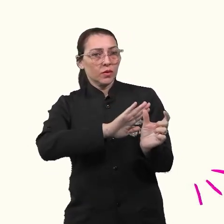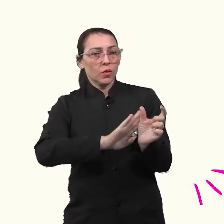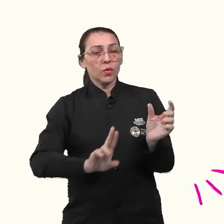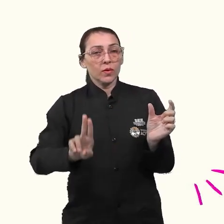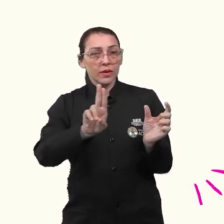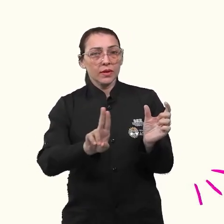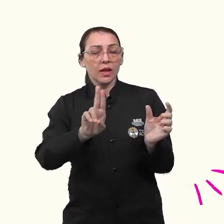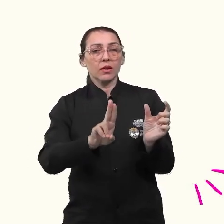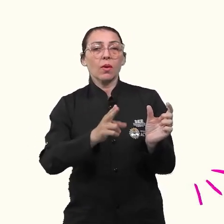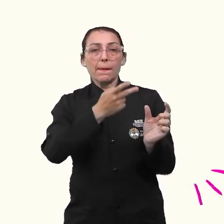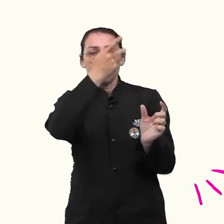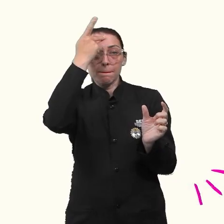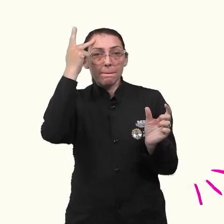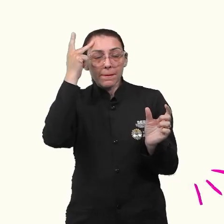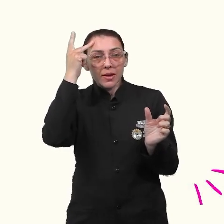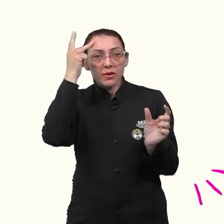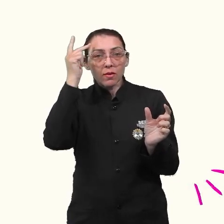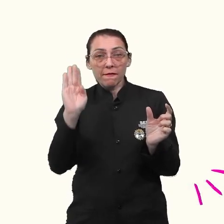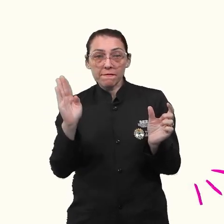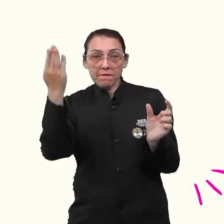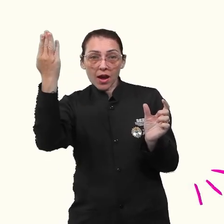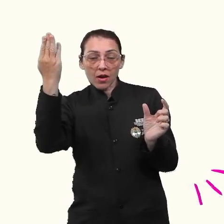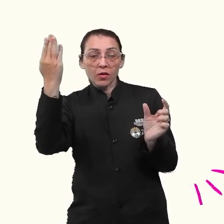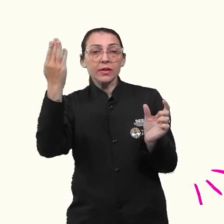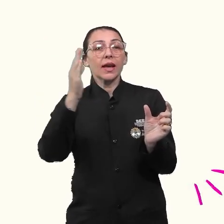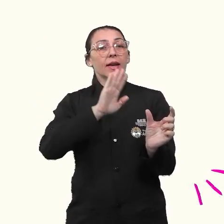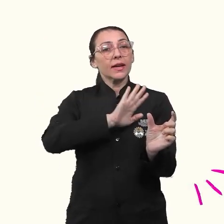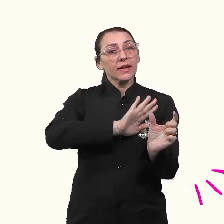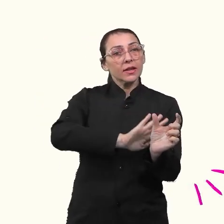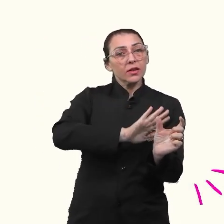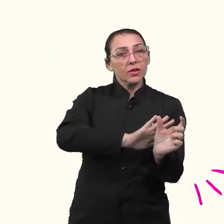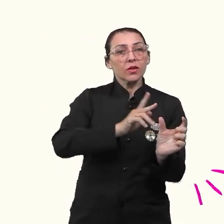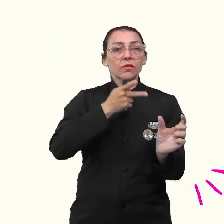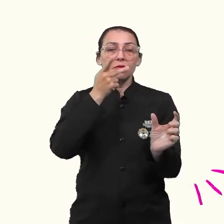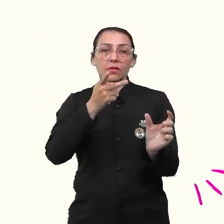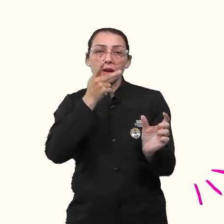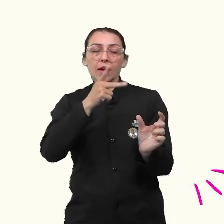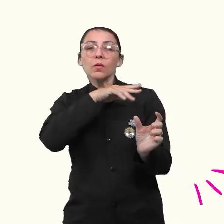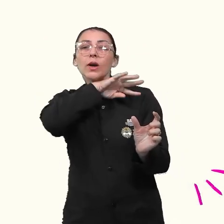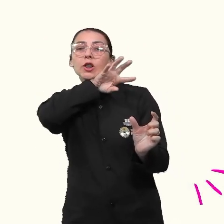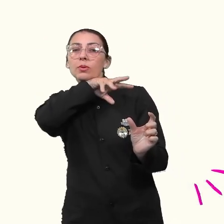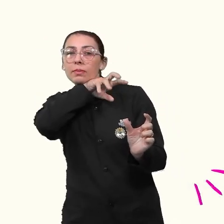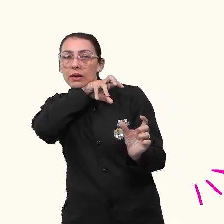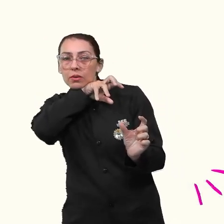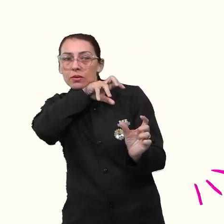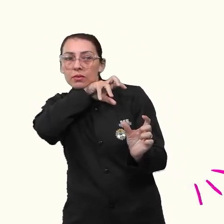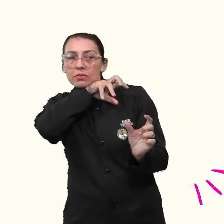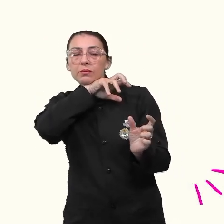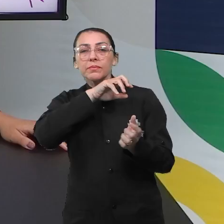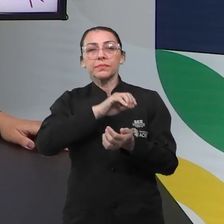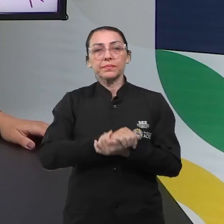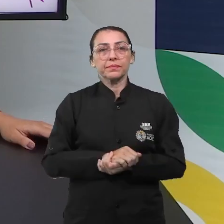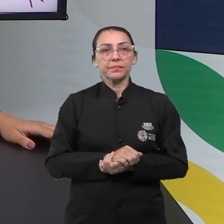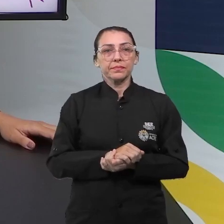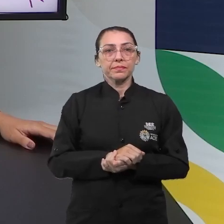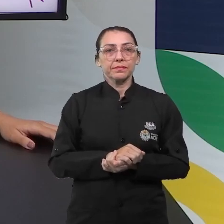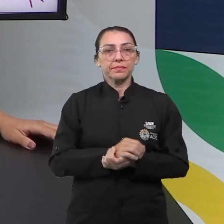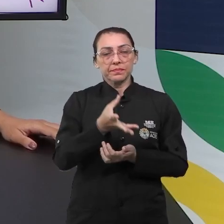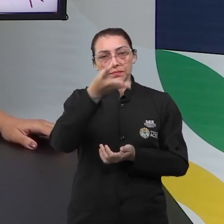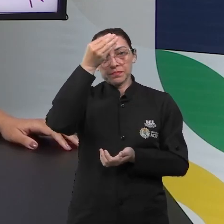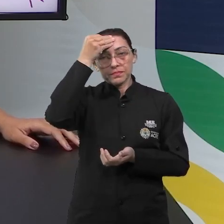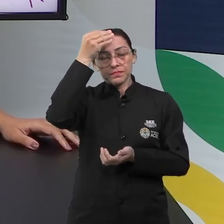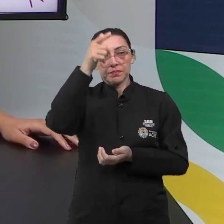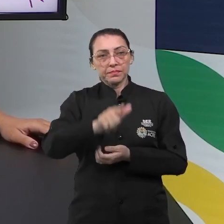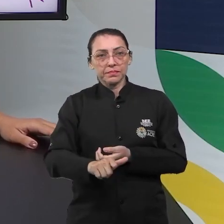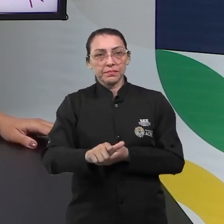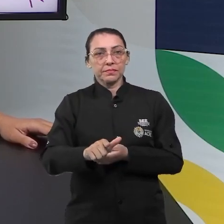para indicar uma pessoa traiçoeira e denotativo quando se refere ao animal. Então, vamos lá para fixar